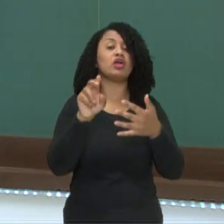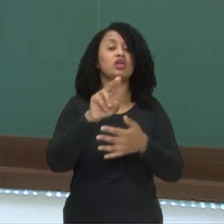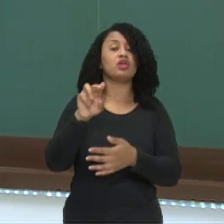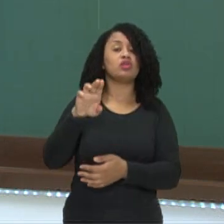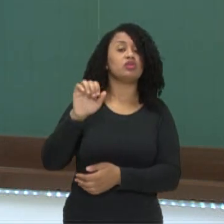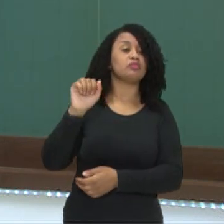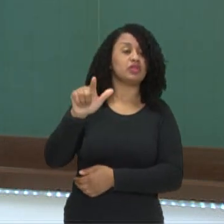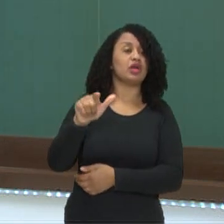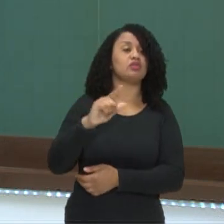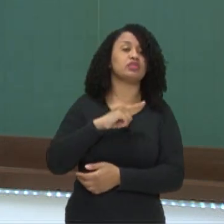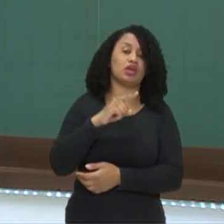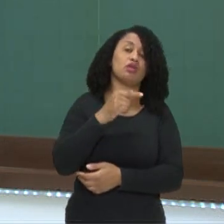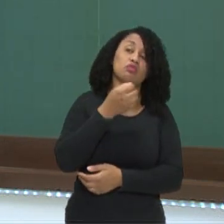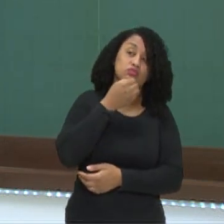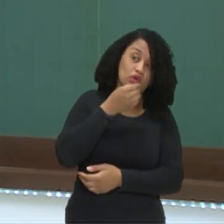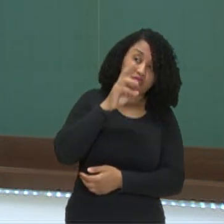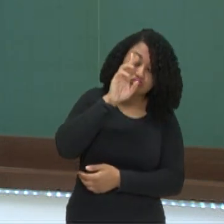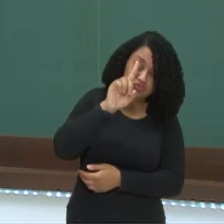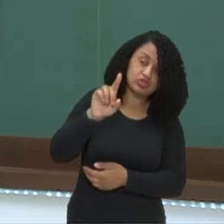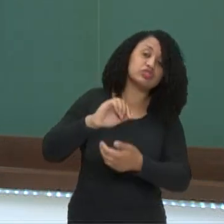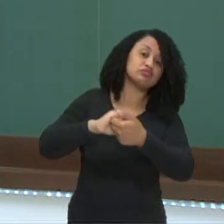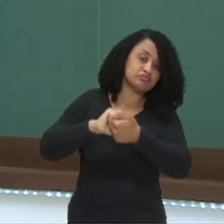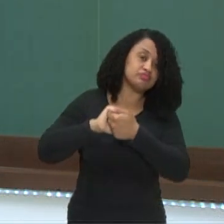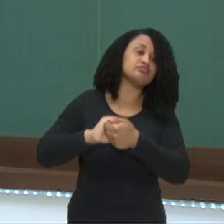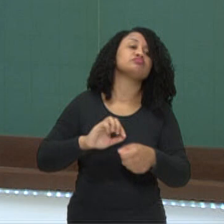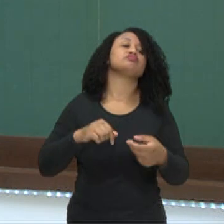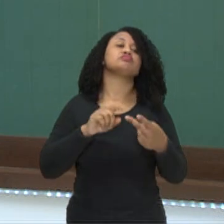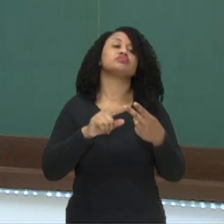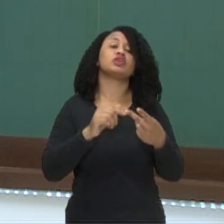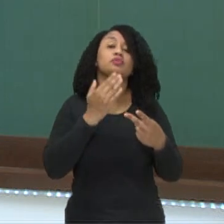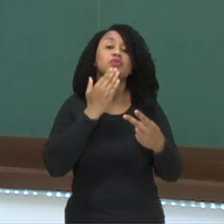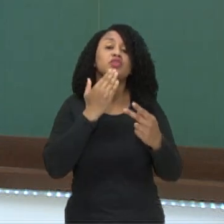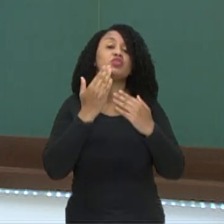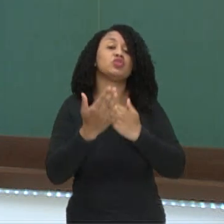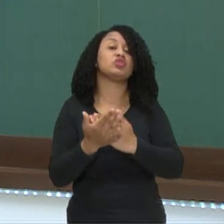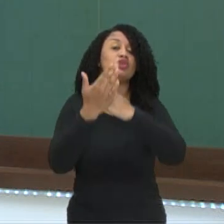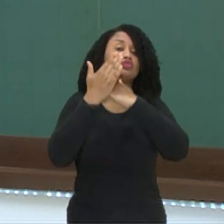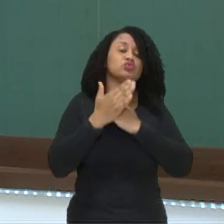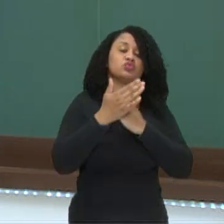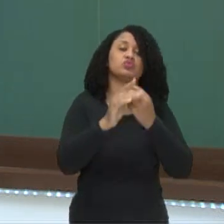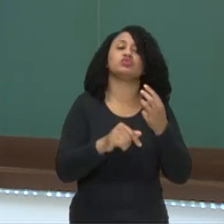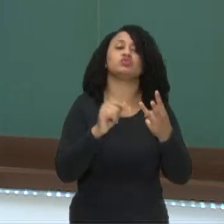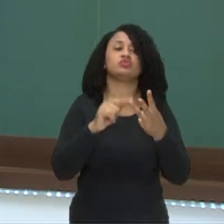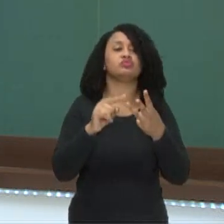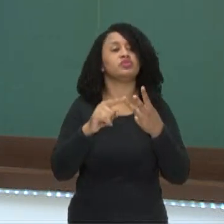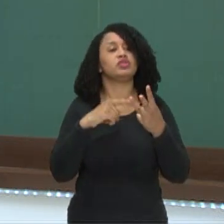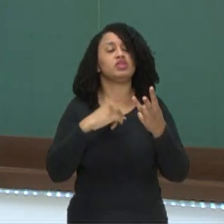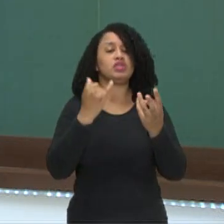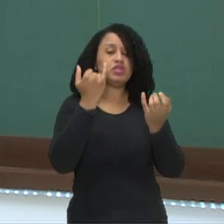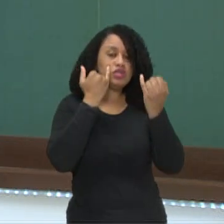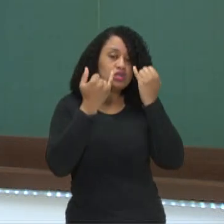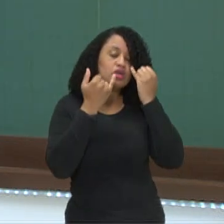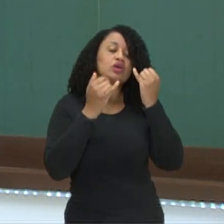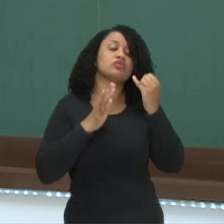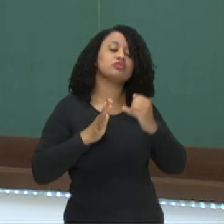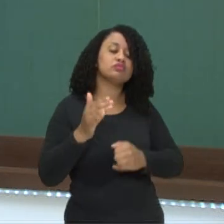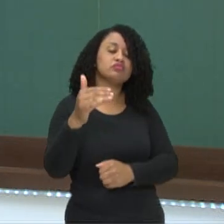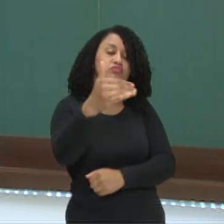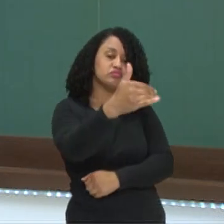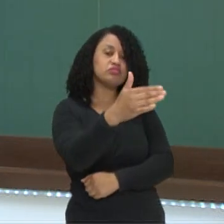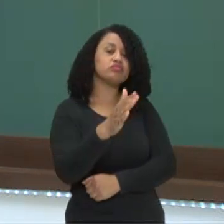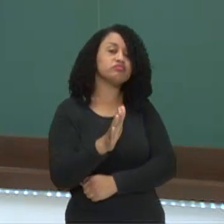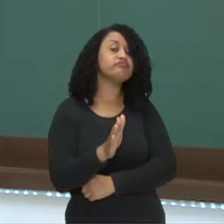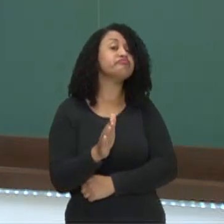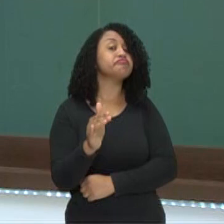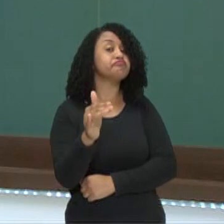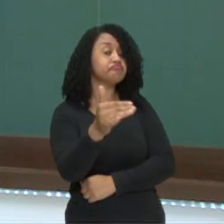Temos uma saudação, temos um pedido aí de ajuda, temos uma informação de que uma curva